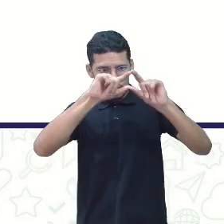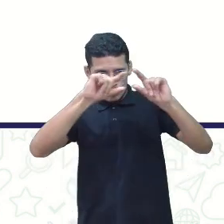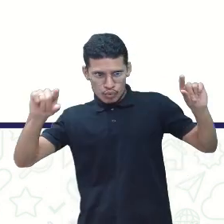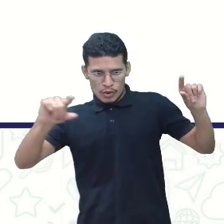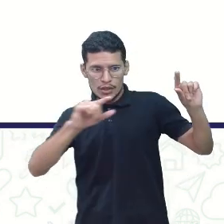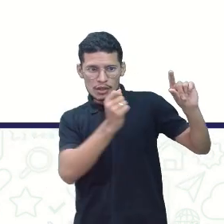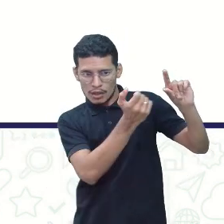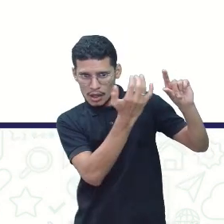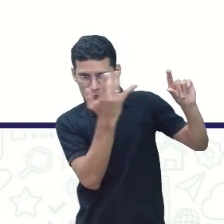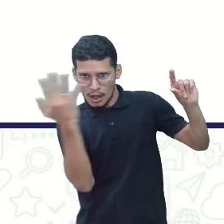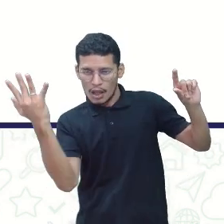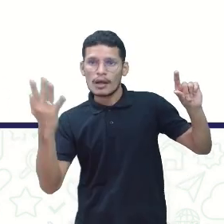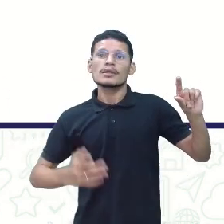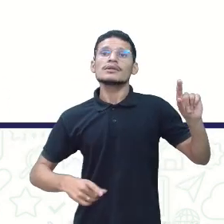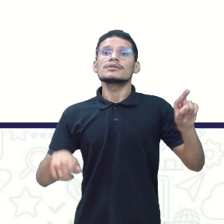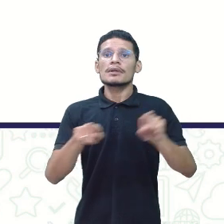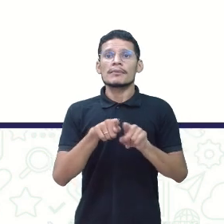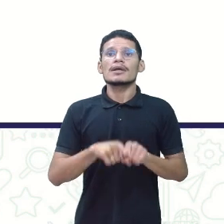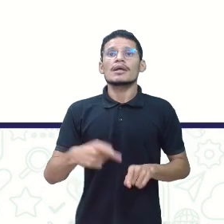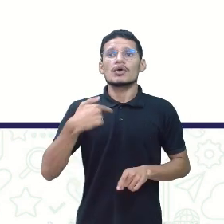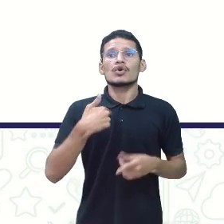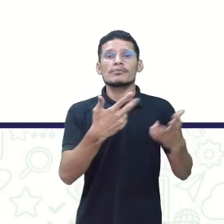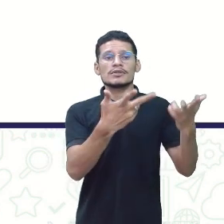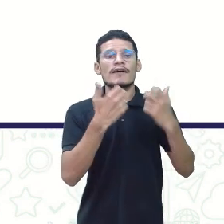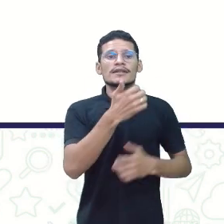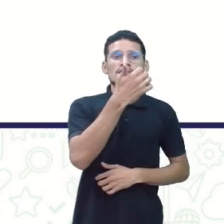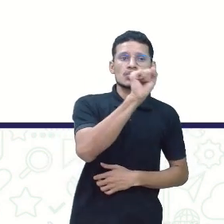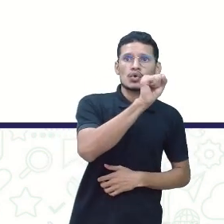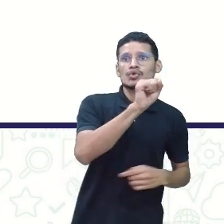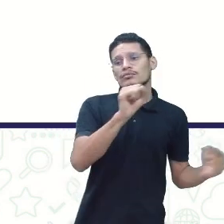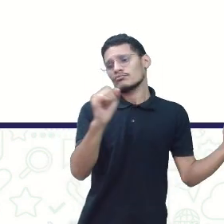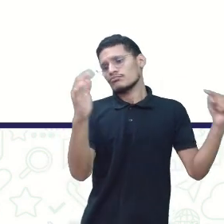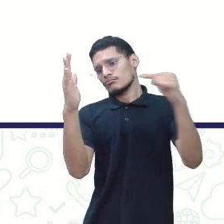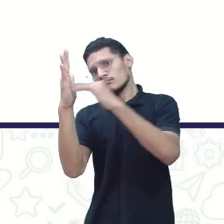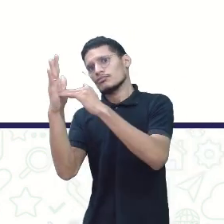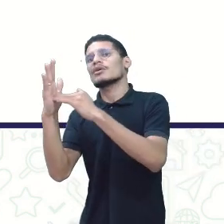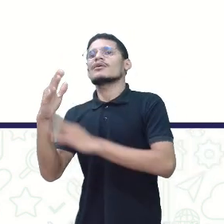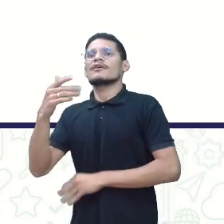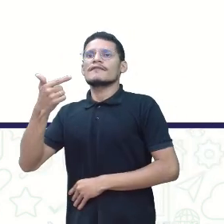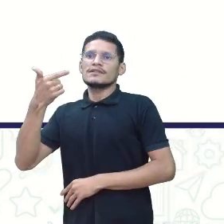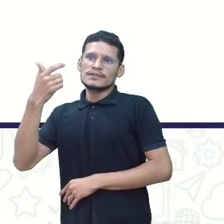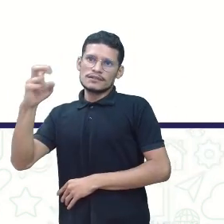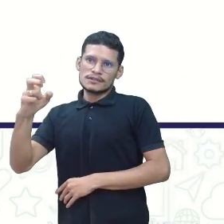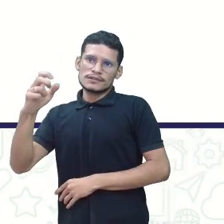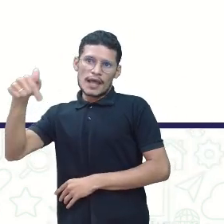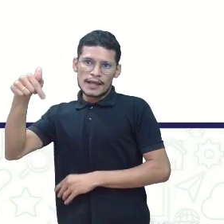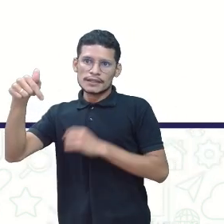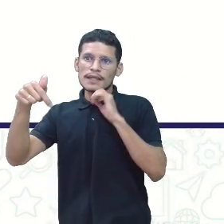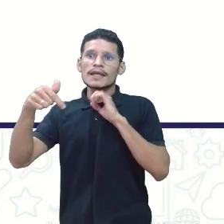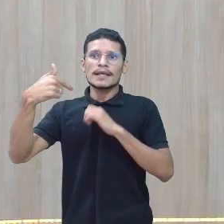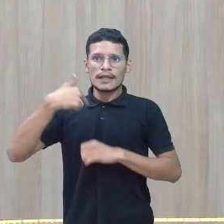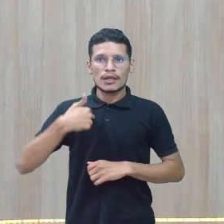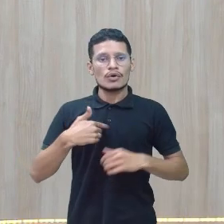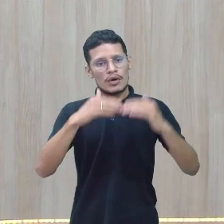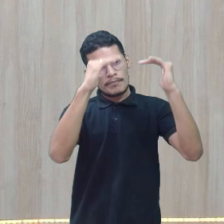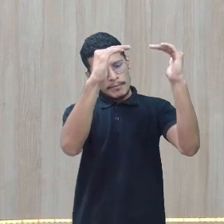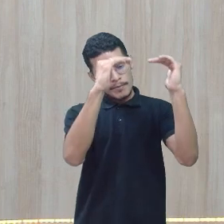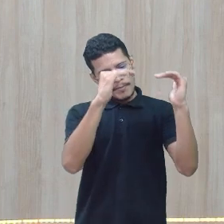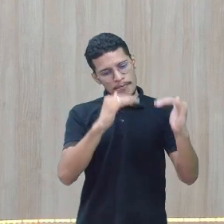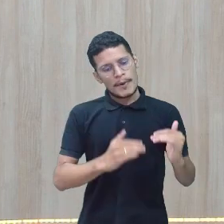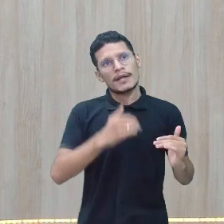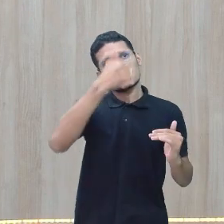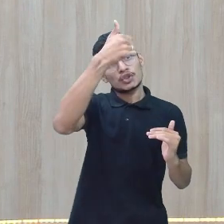eu vou observar o menor número aqui é o 18, o maior número é o 27, coloquei aqui numa tabelinha, ó, em